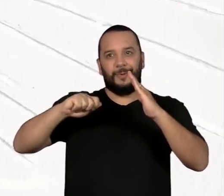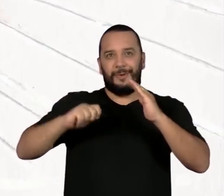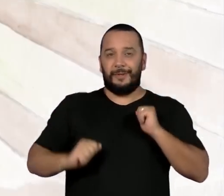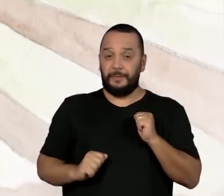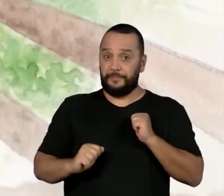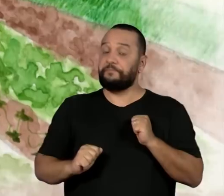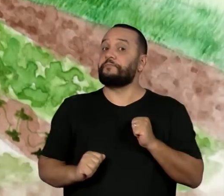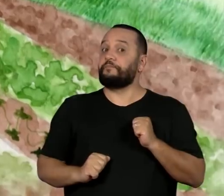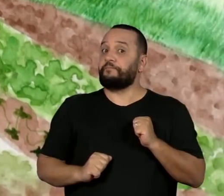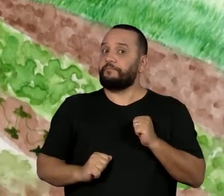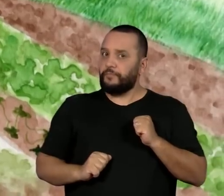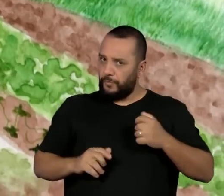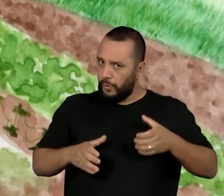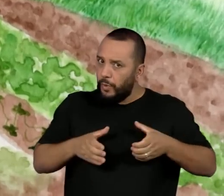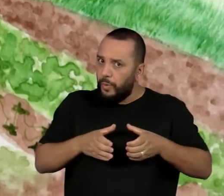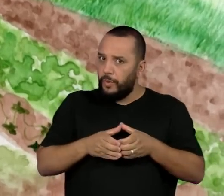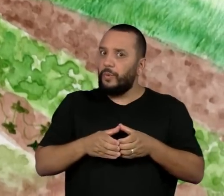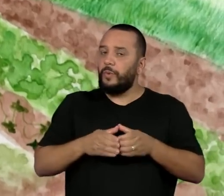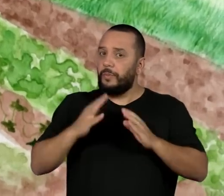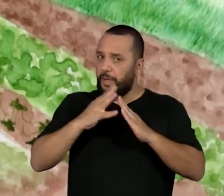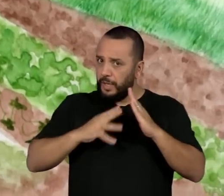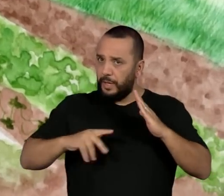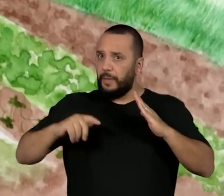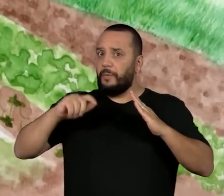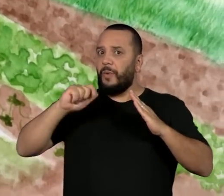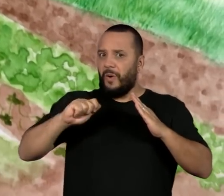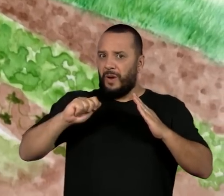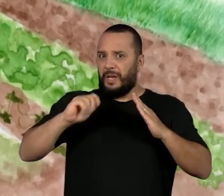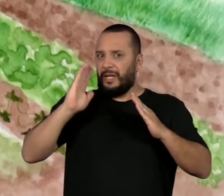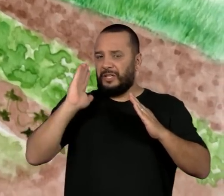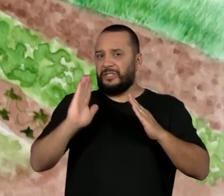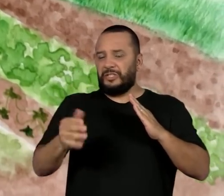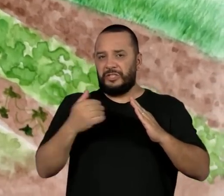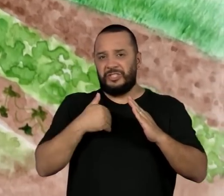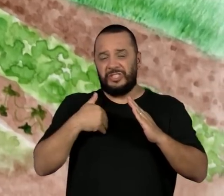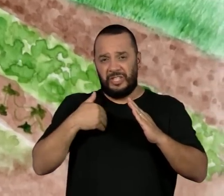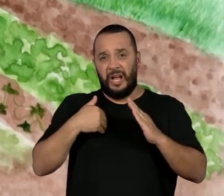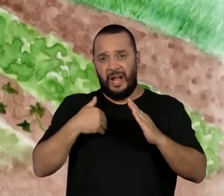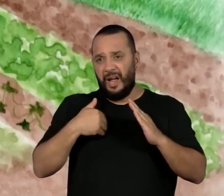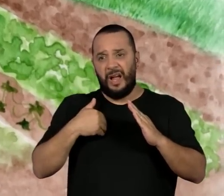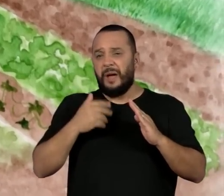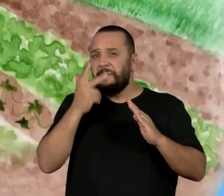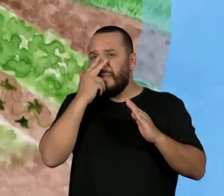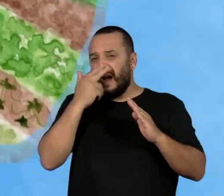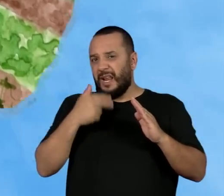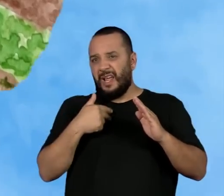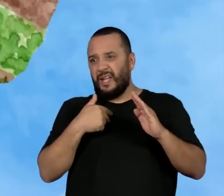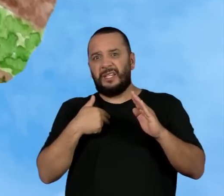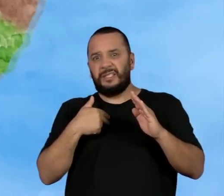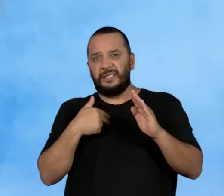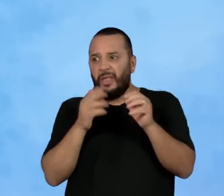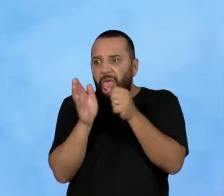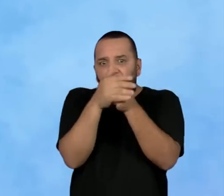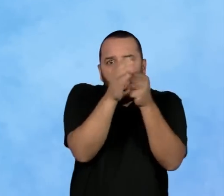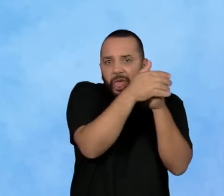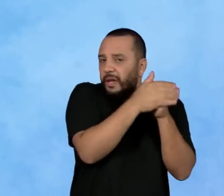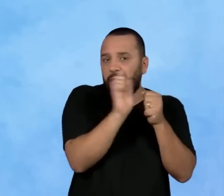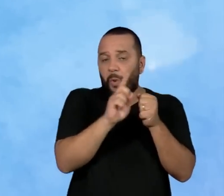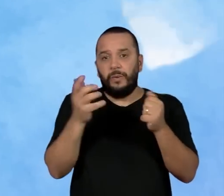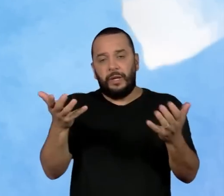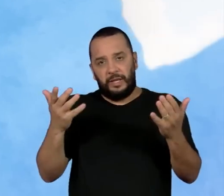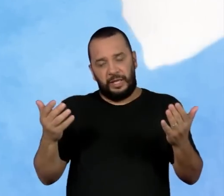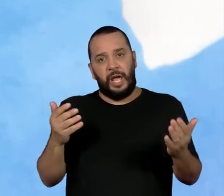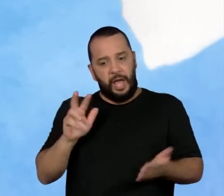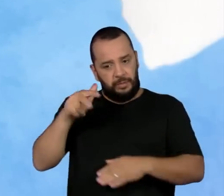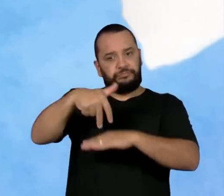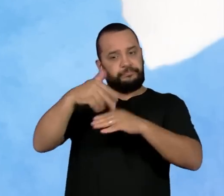Os quilombolas querem deixar de ser invisíveis. Um vídeo lançado pela Coordenação Nacional de Quilombolas,